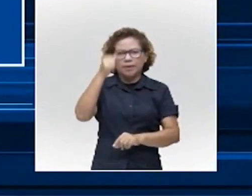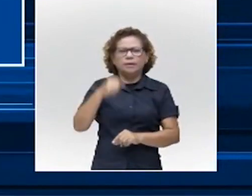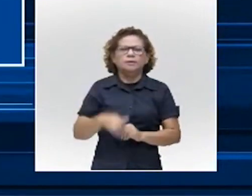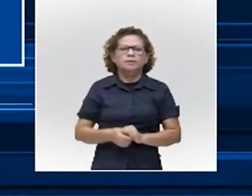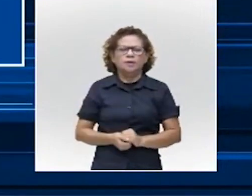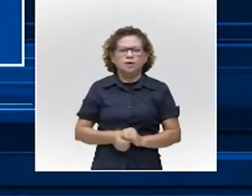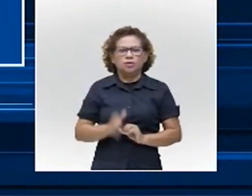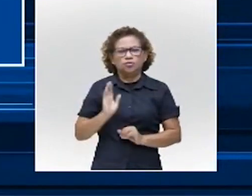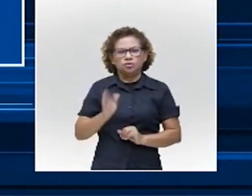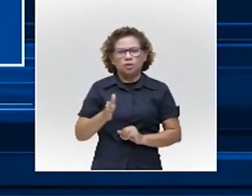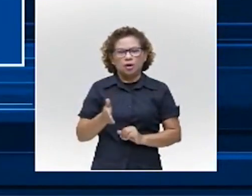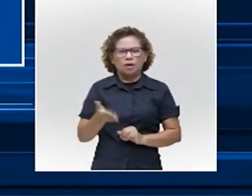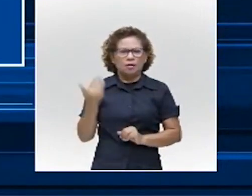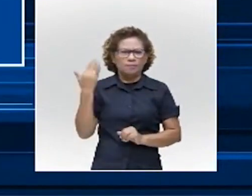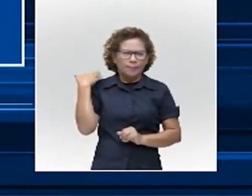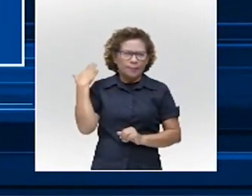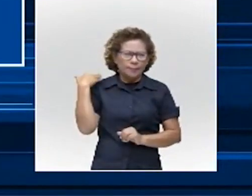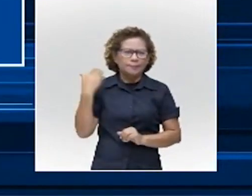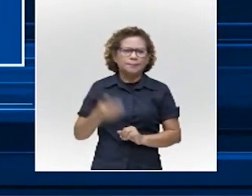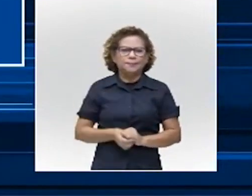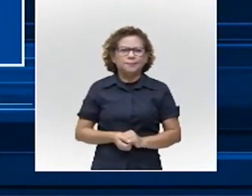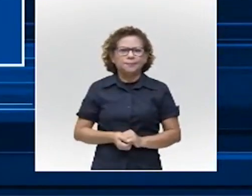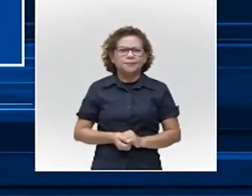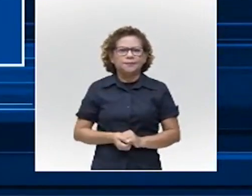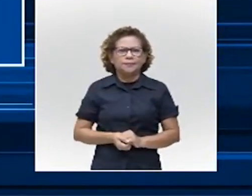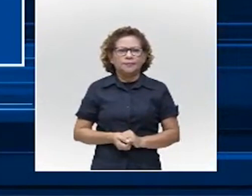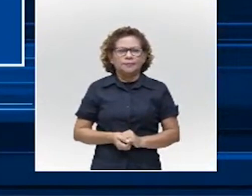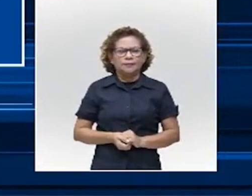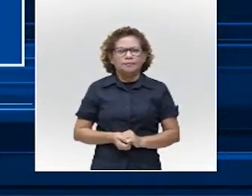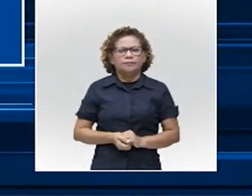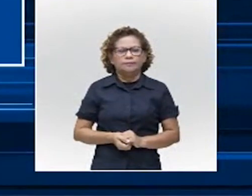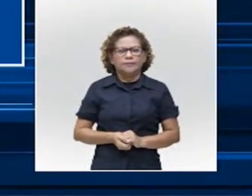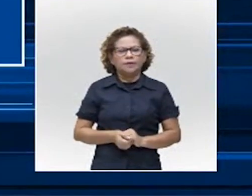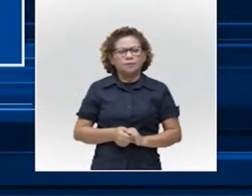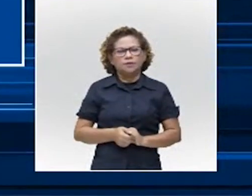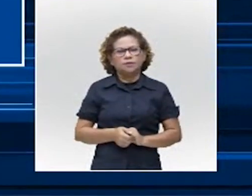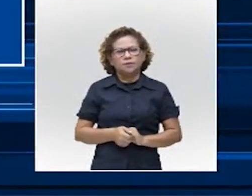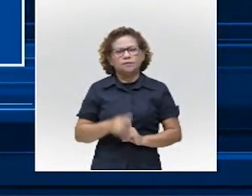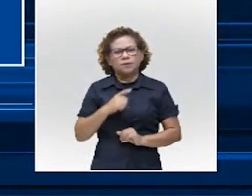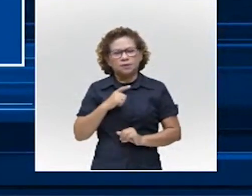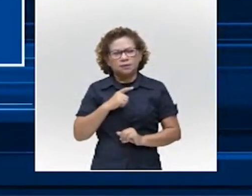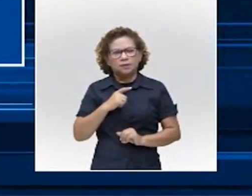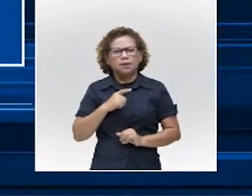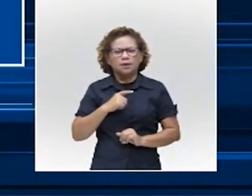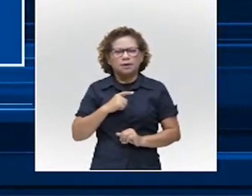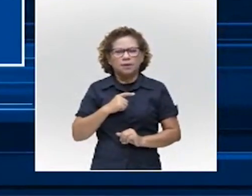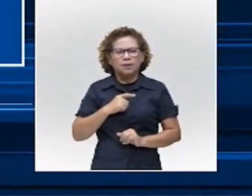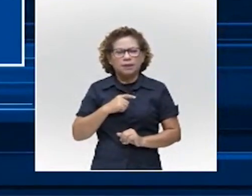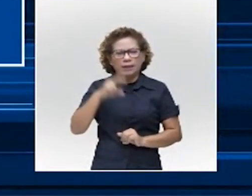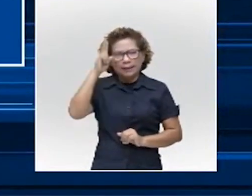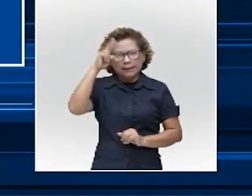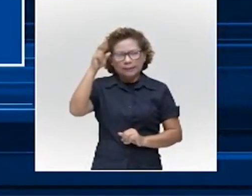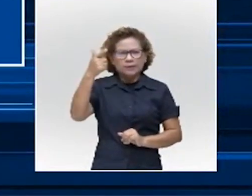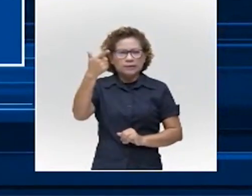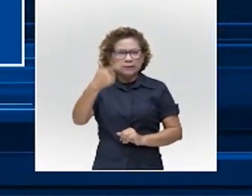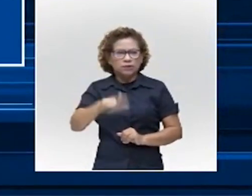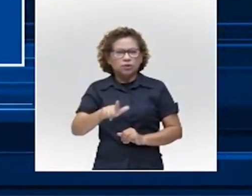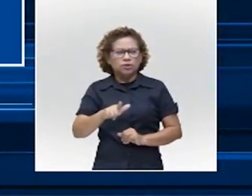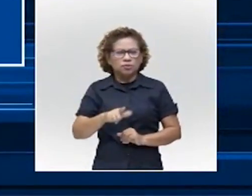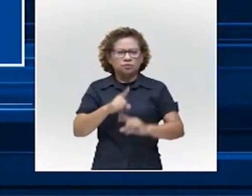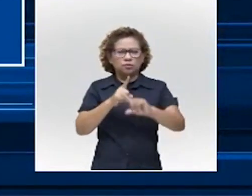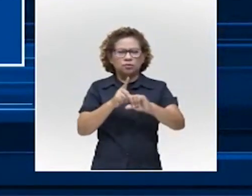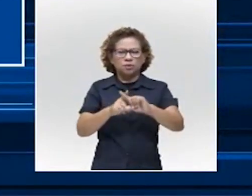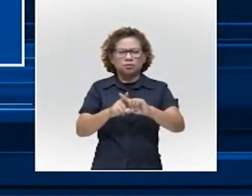está falando aqui, olha, quando multiplicamos ou então dividimos o numerador e o denominador pelo mesmo número. Essa é